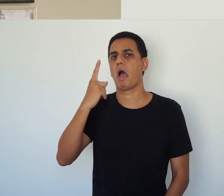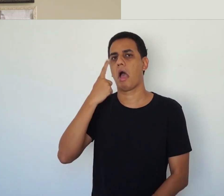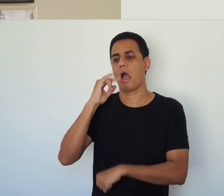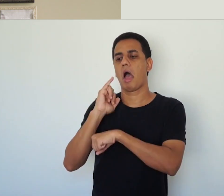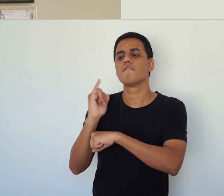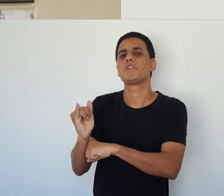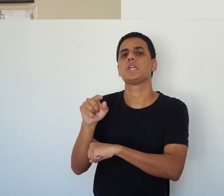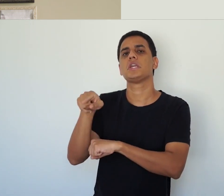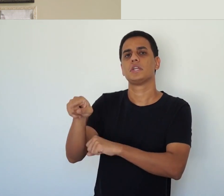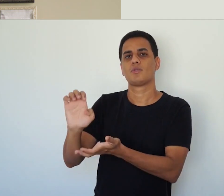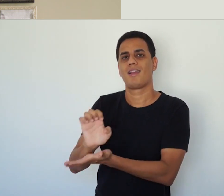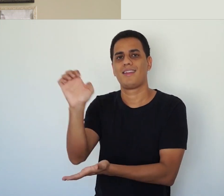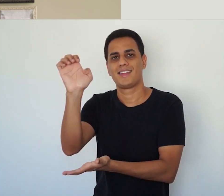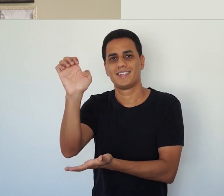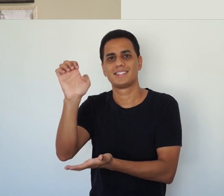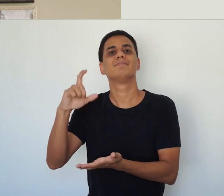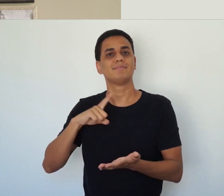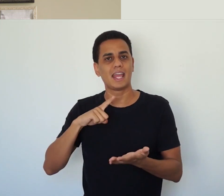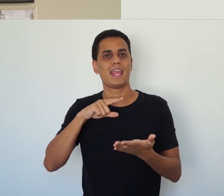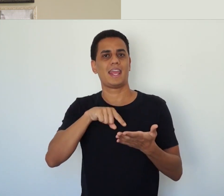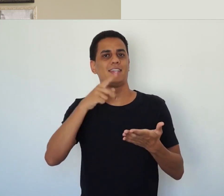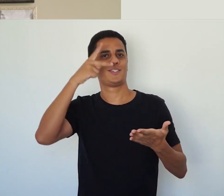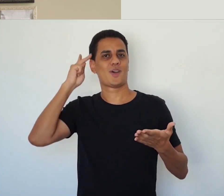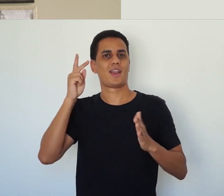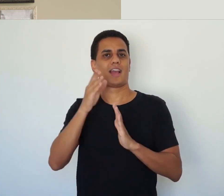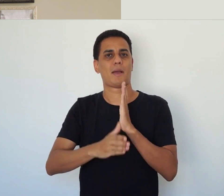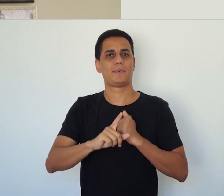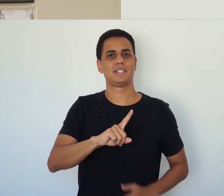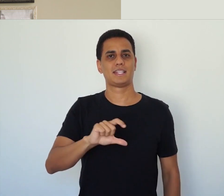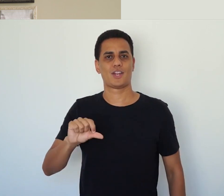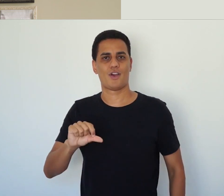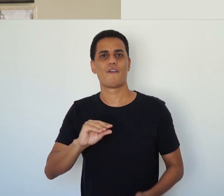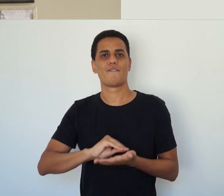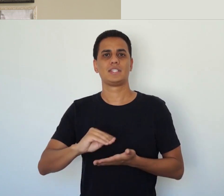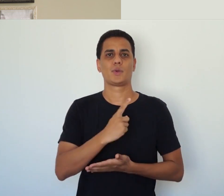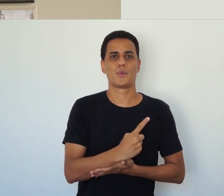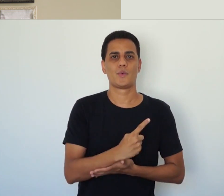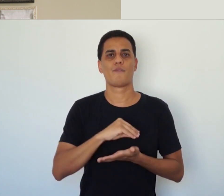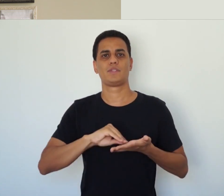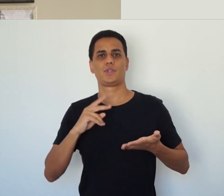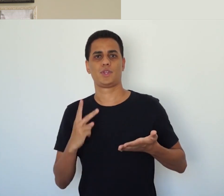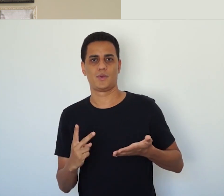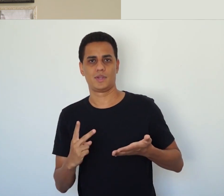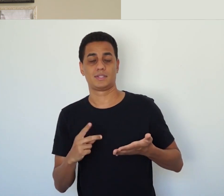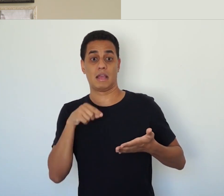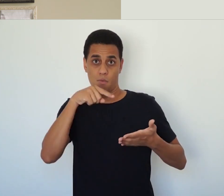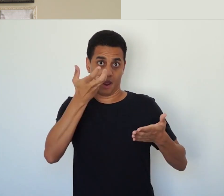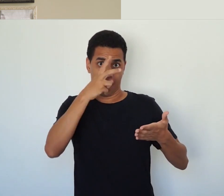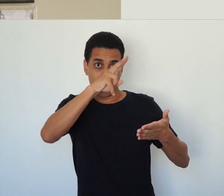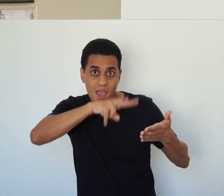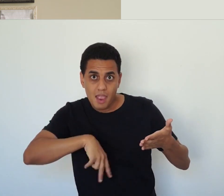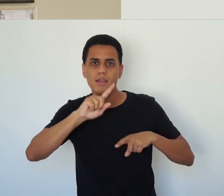ela manda um recado para o profeta Elias, e esse recado está aqui no capítulo 19, versículo 1 e 2. Eu queria ler primeiro